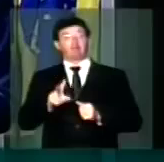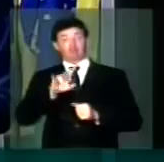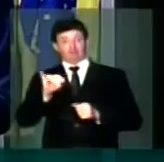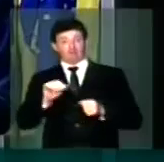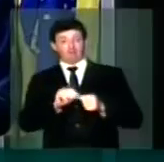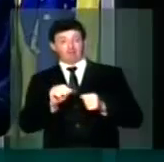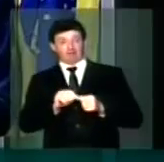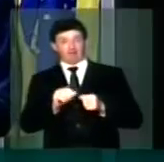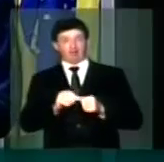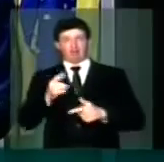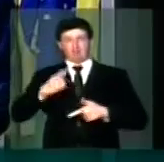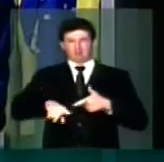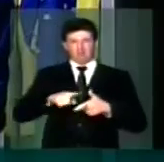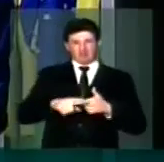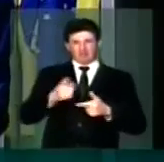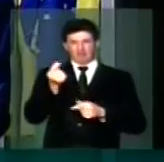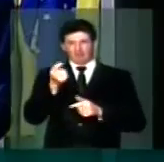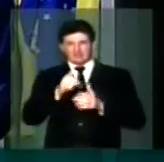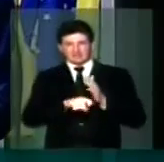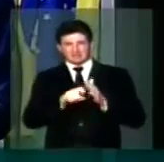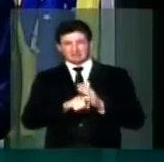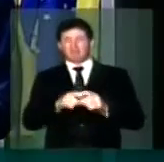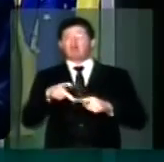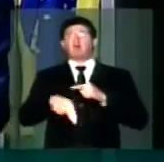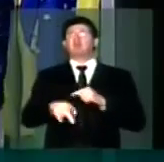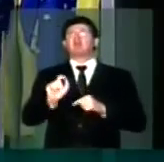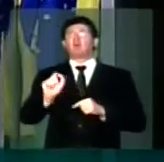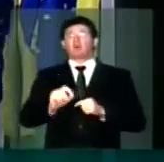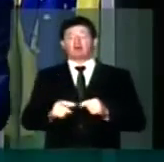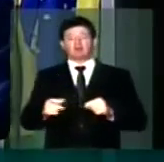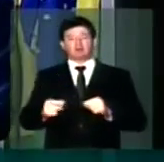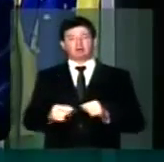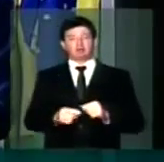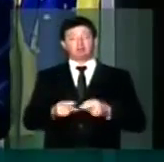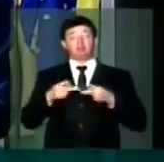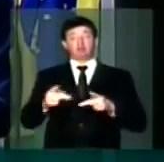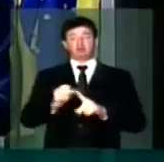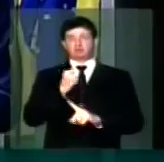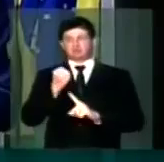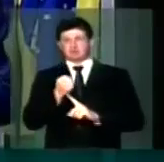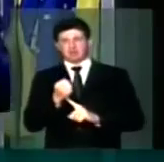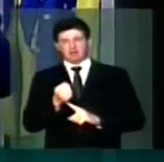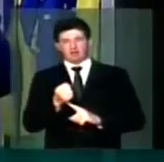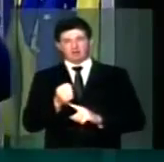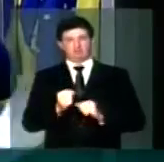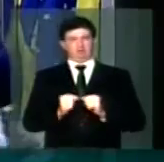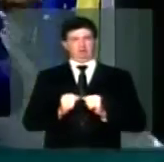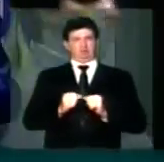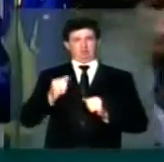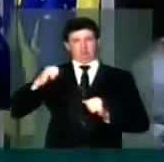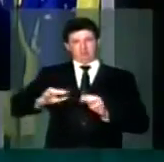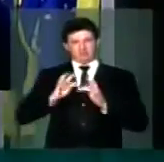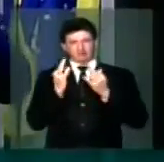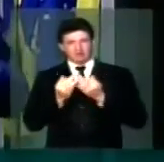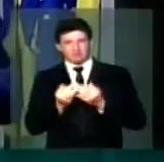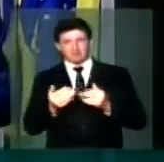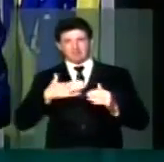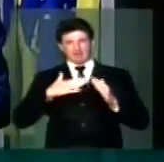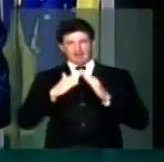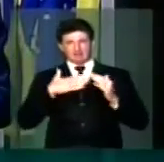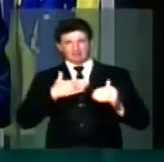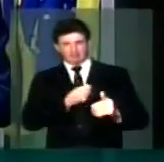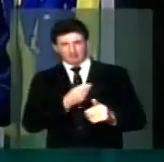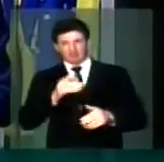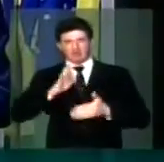fazer choque fiscal? Vai cortar o quê? Vai cortar programa social? Vai cortar Bolsa Família e Minha Casa